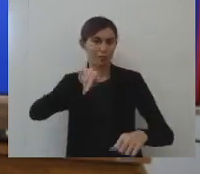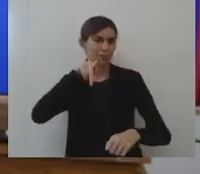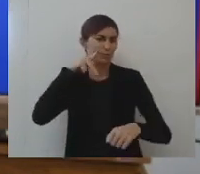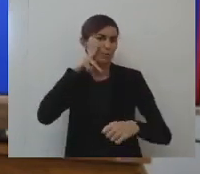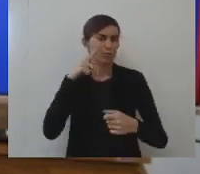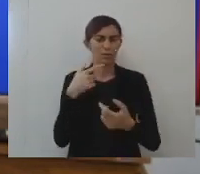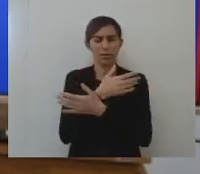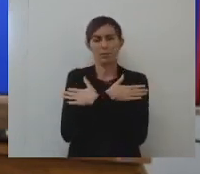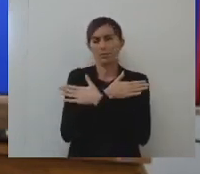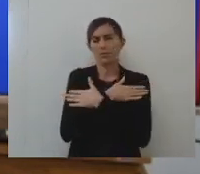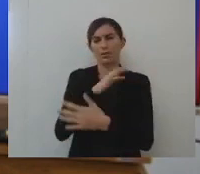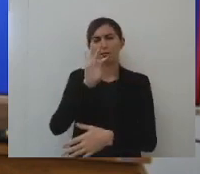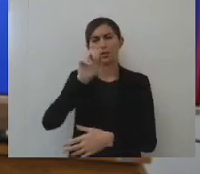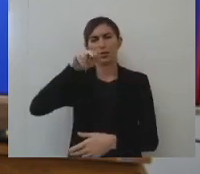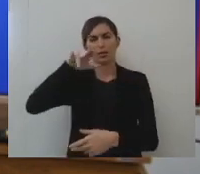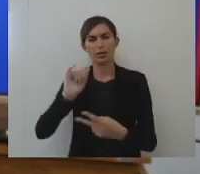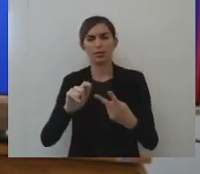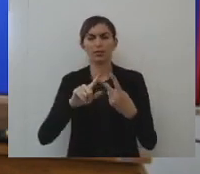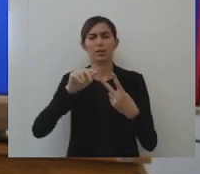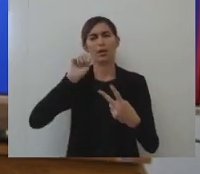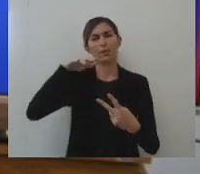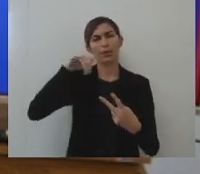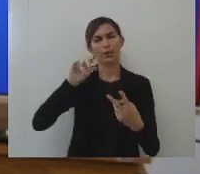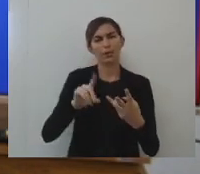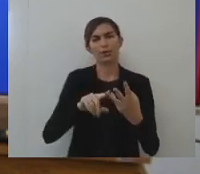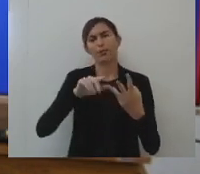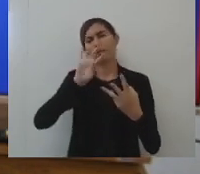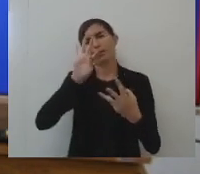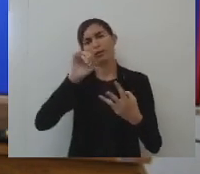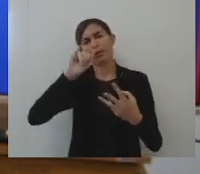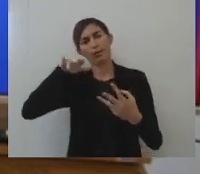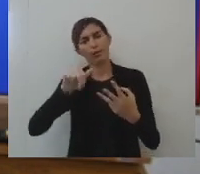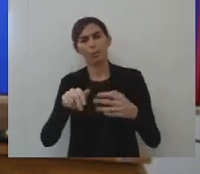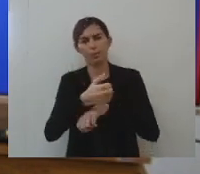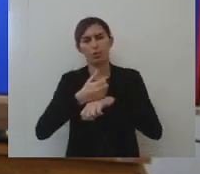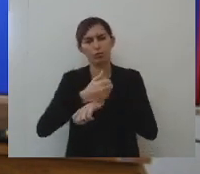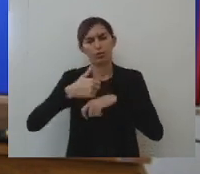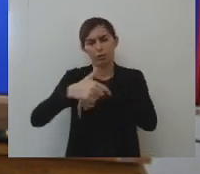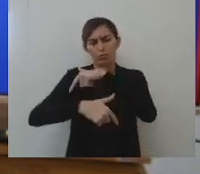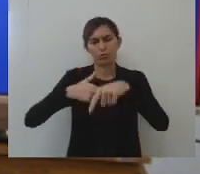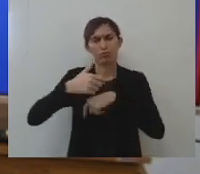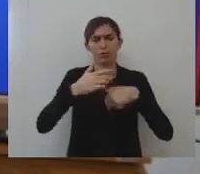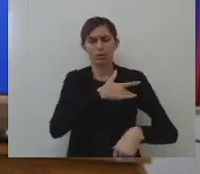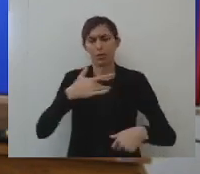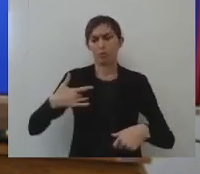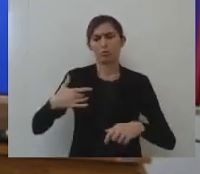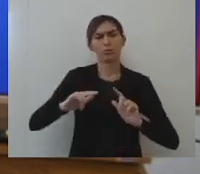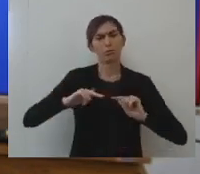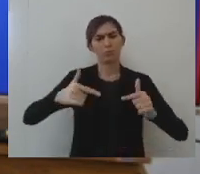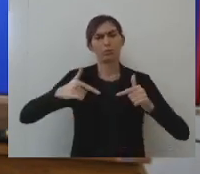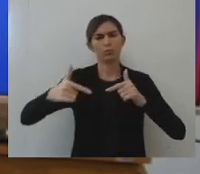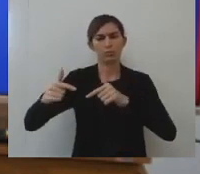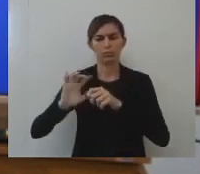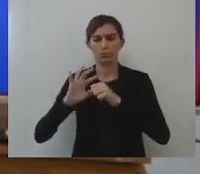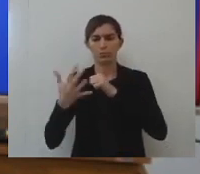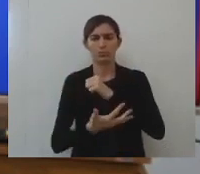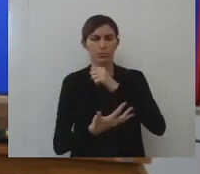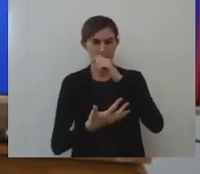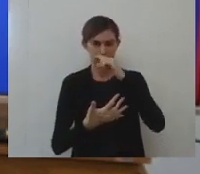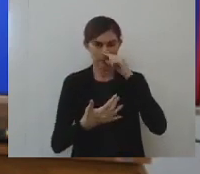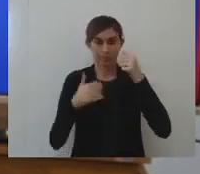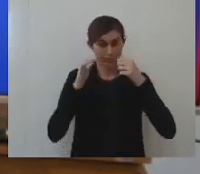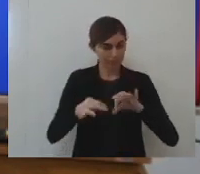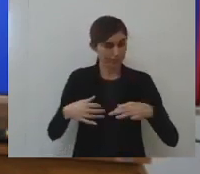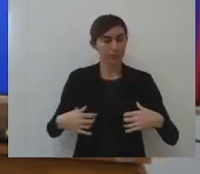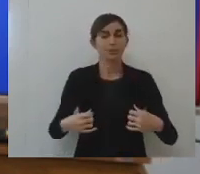para Tânia, para Amana e para Tainá, que são profissionais de saúde que estão na linha de frente aí do coronavírus,